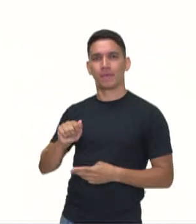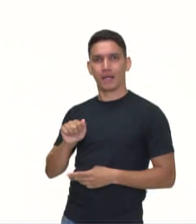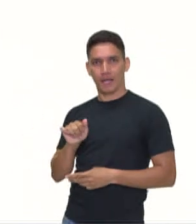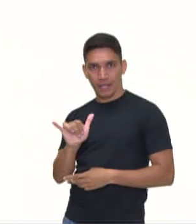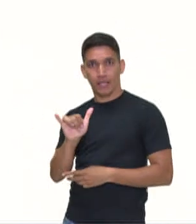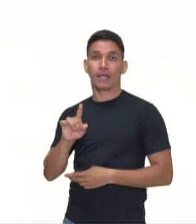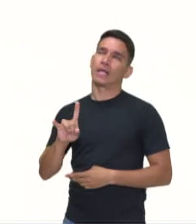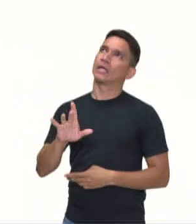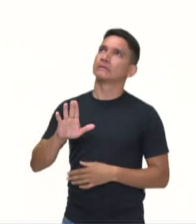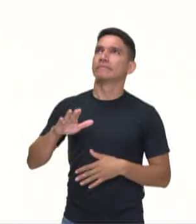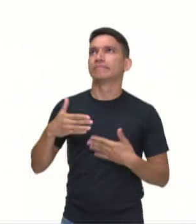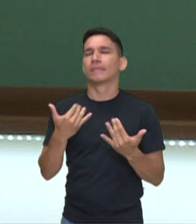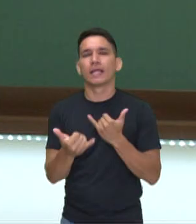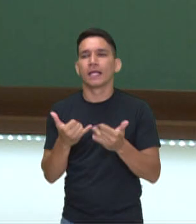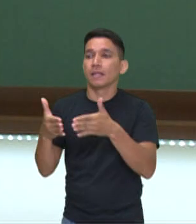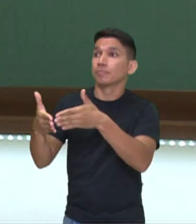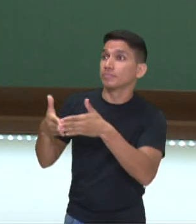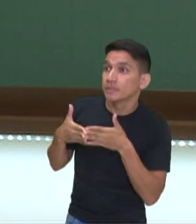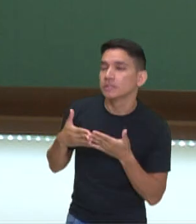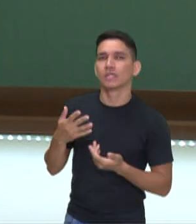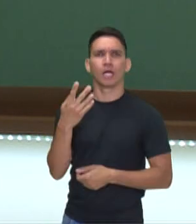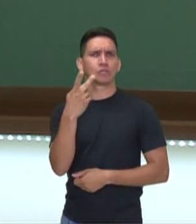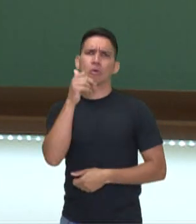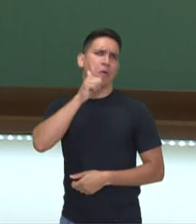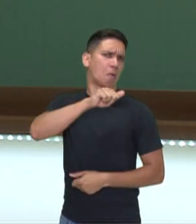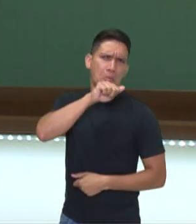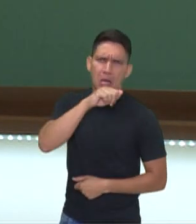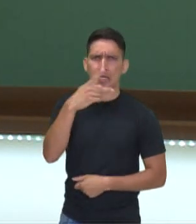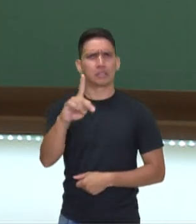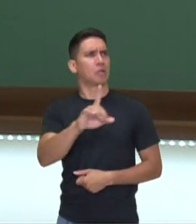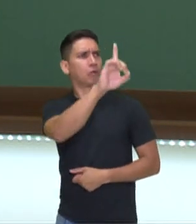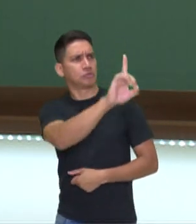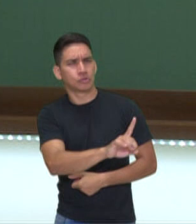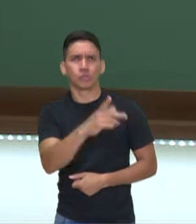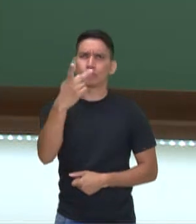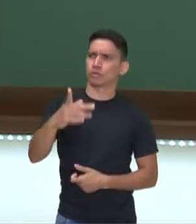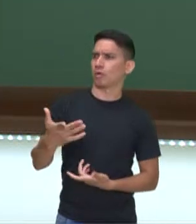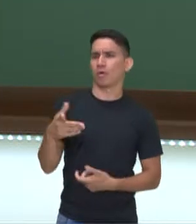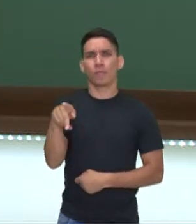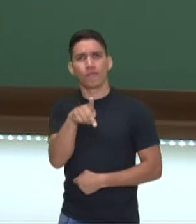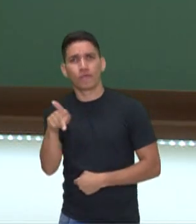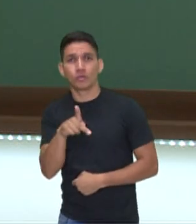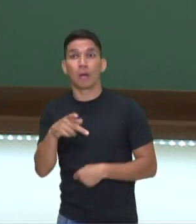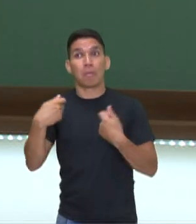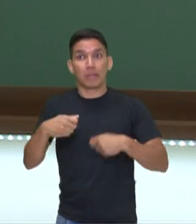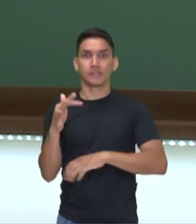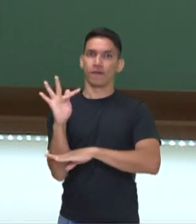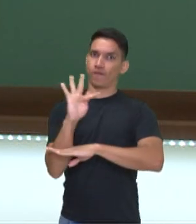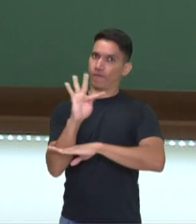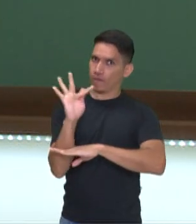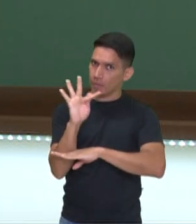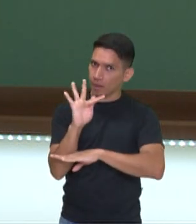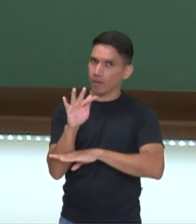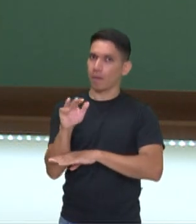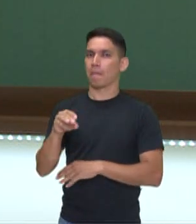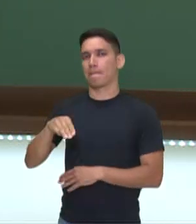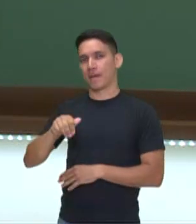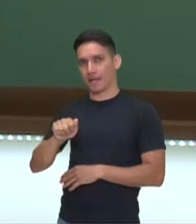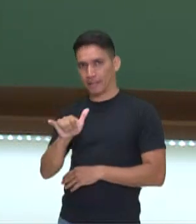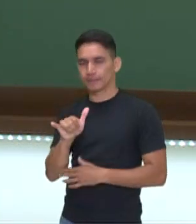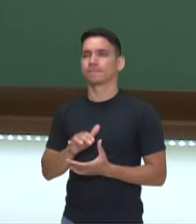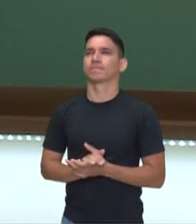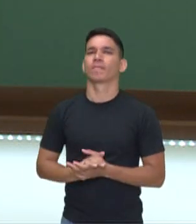um pedido formal para sua mãe, para o seu professor, para o seu diretor, que exija uma formalidade. Probabilidades